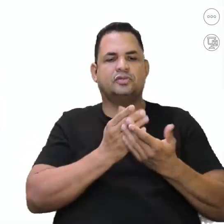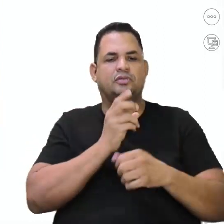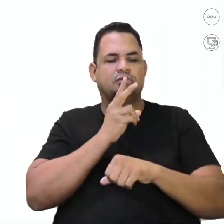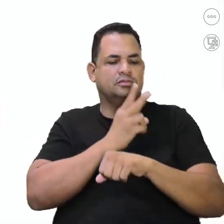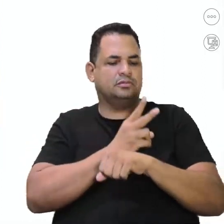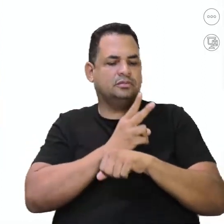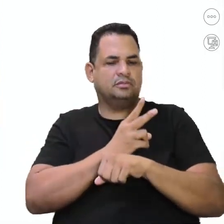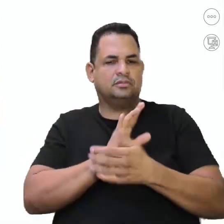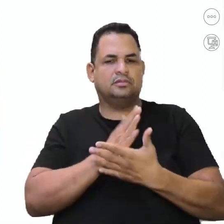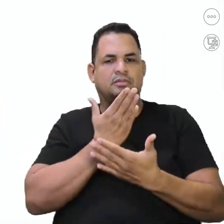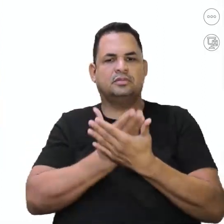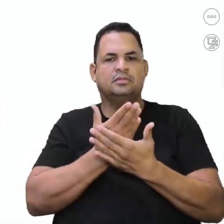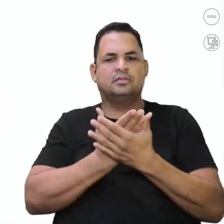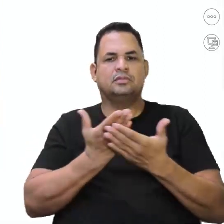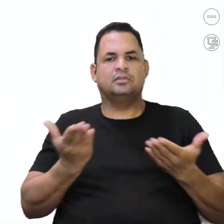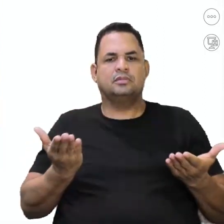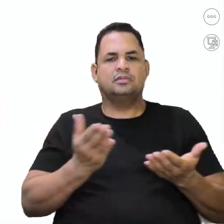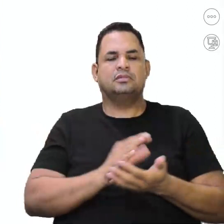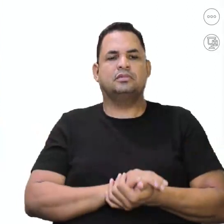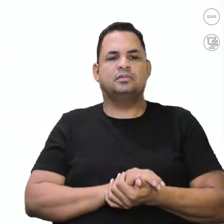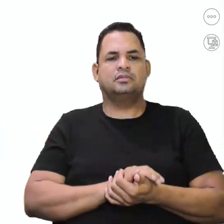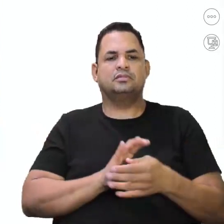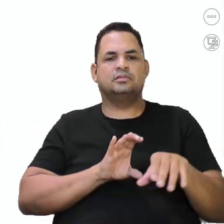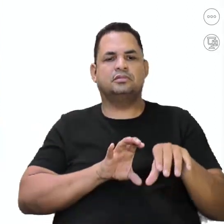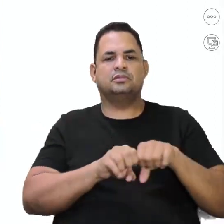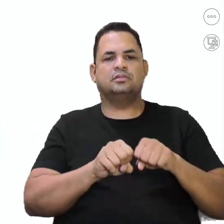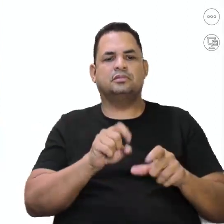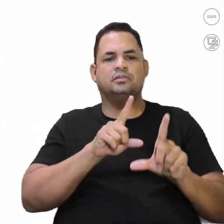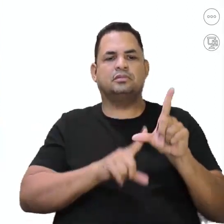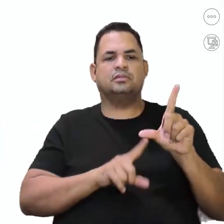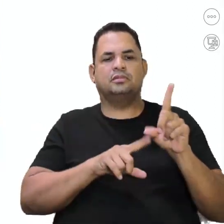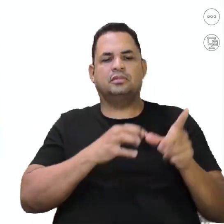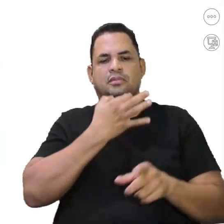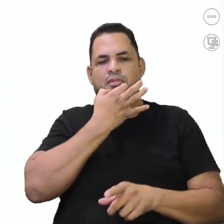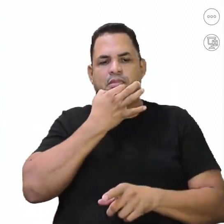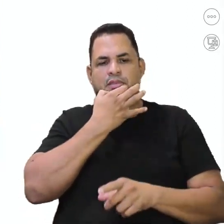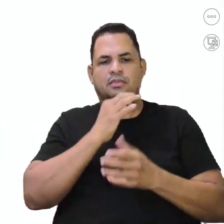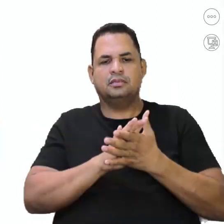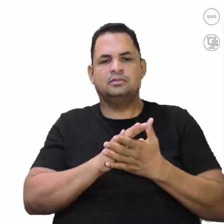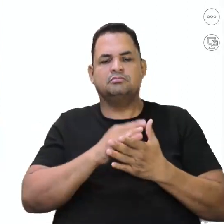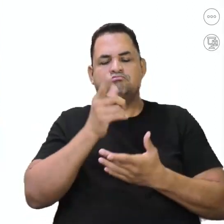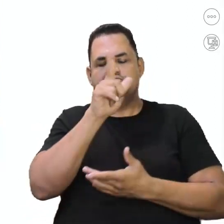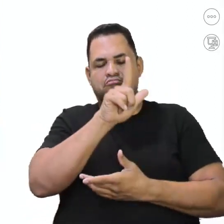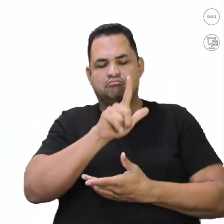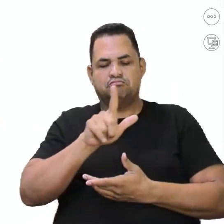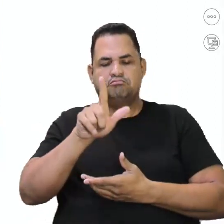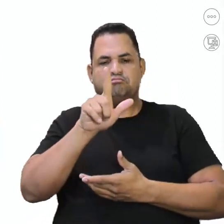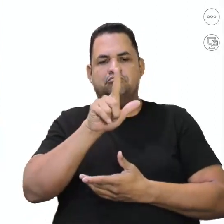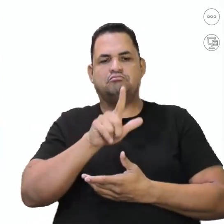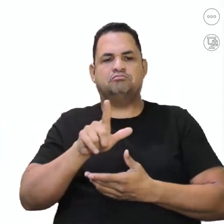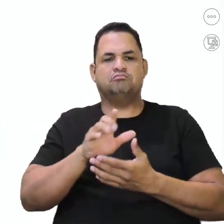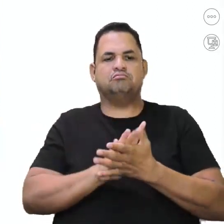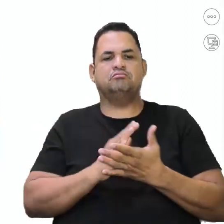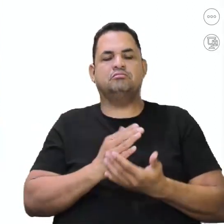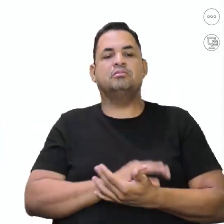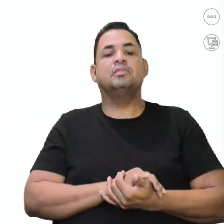gravamos as aulas para vocês. E olha só, eu sou formada em letras em inglês e suas respectivas